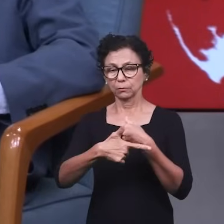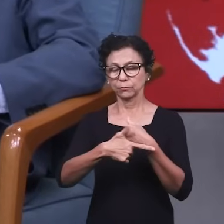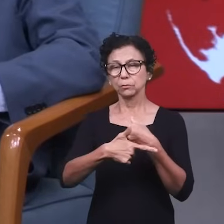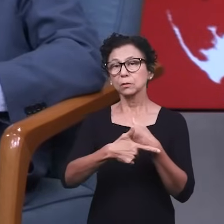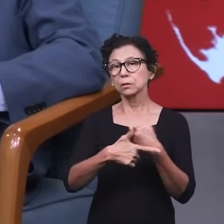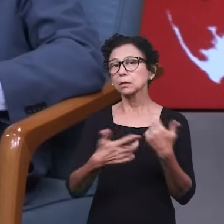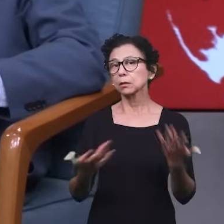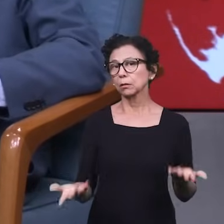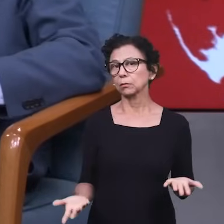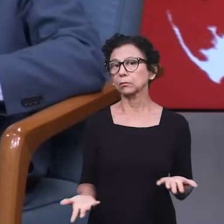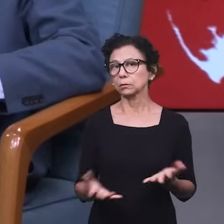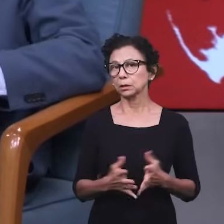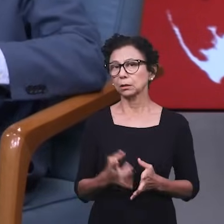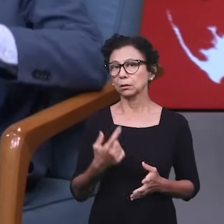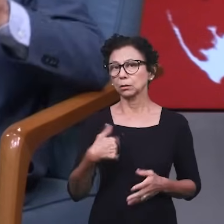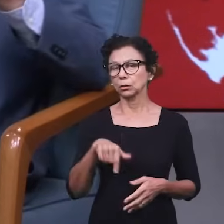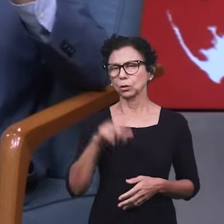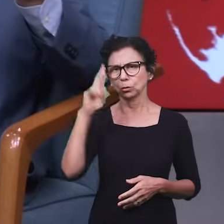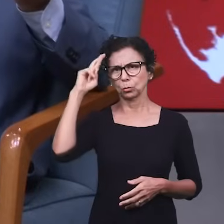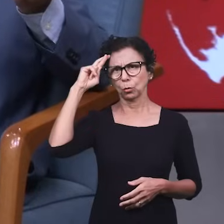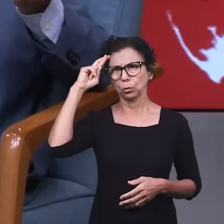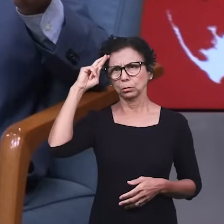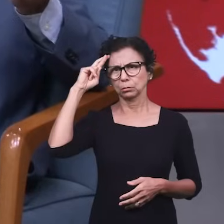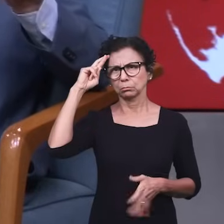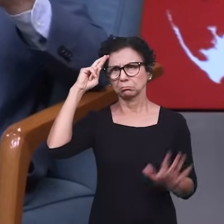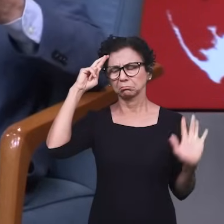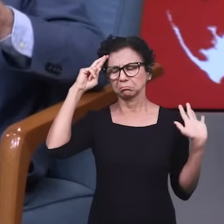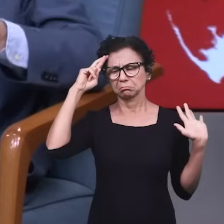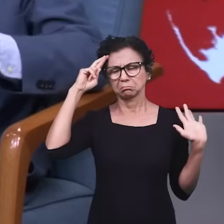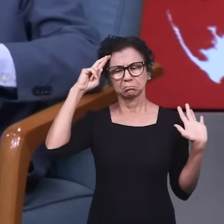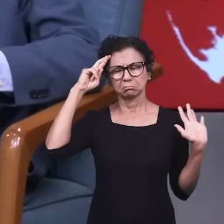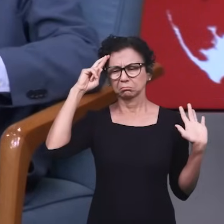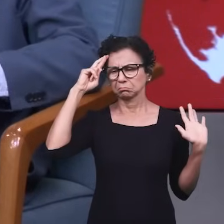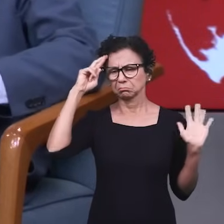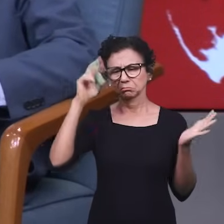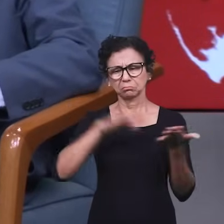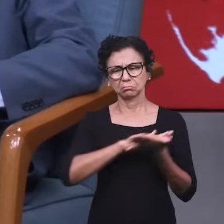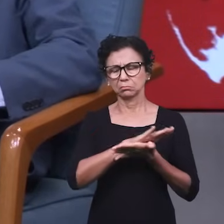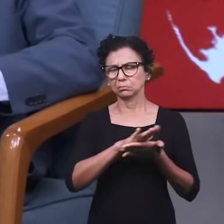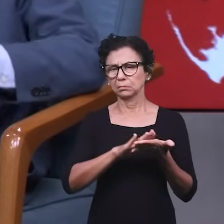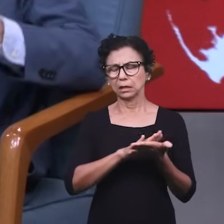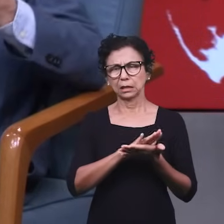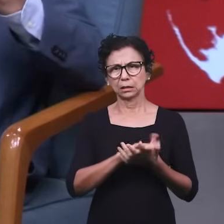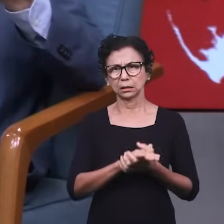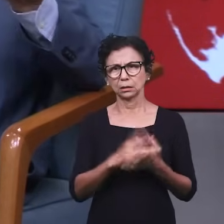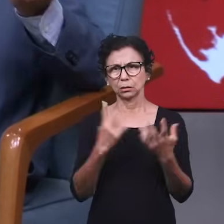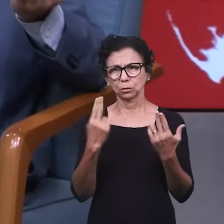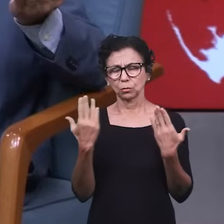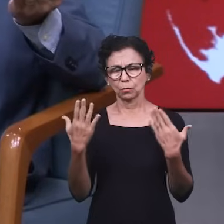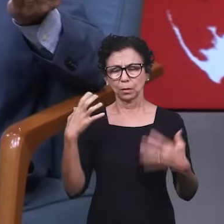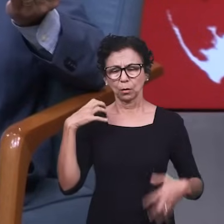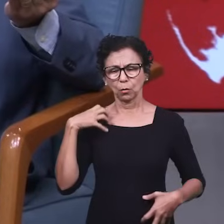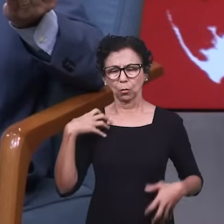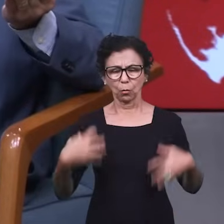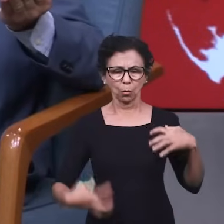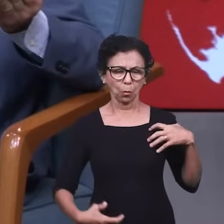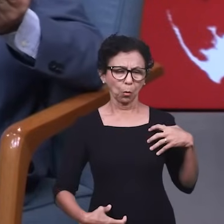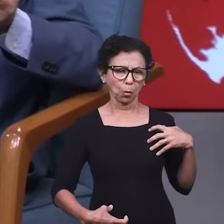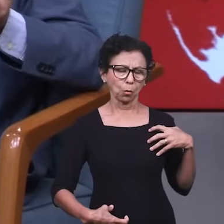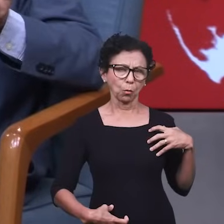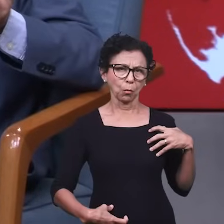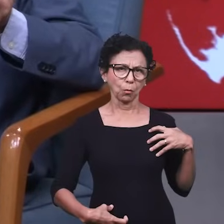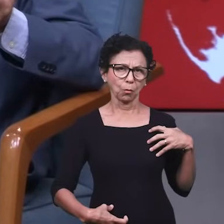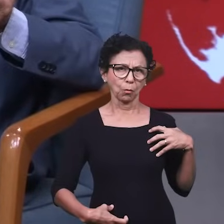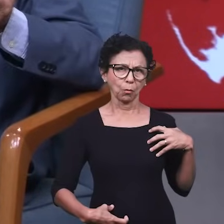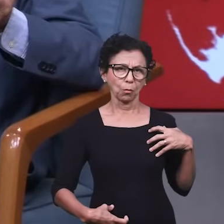função. Cada um de nós não é dono nem senhor da bênção, porque nós somos parte, nós